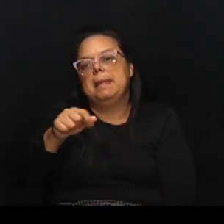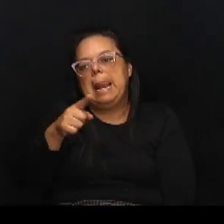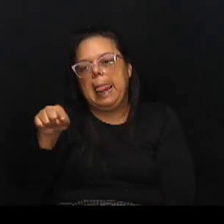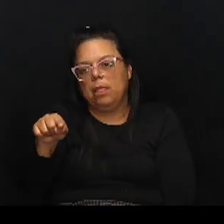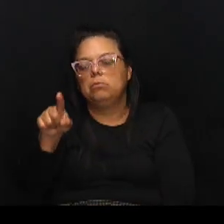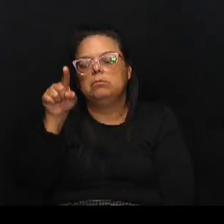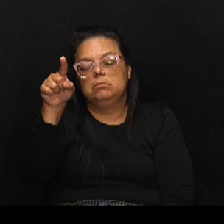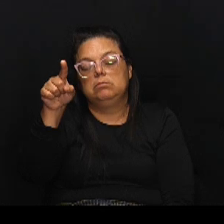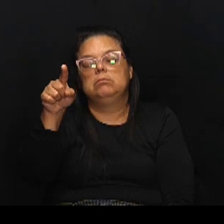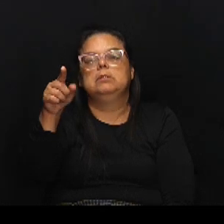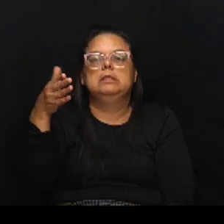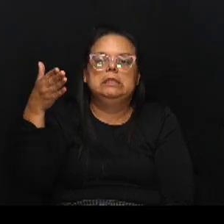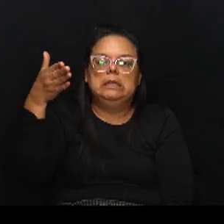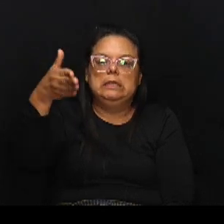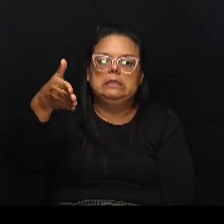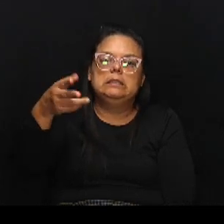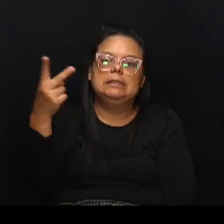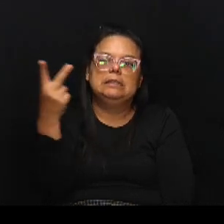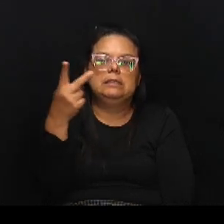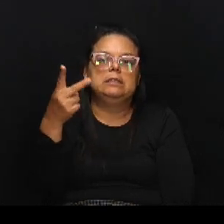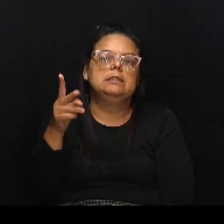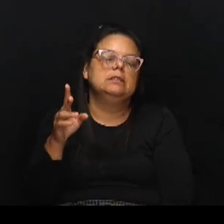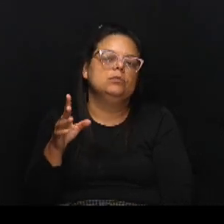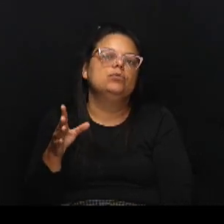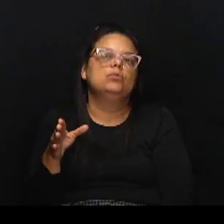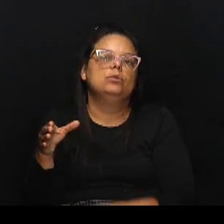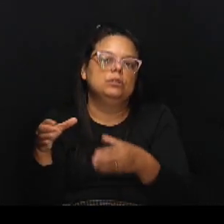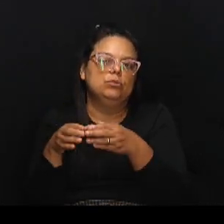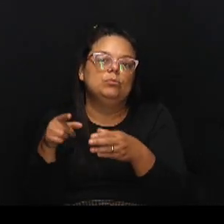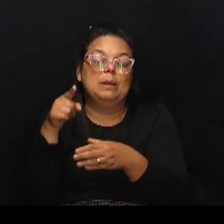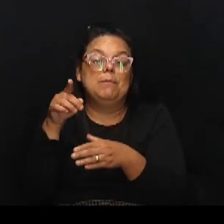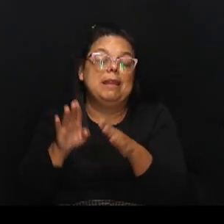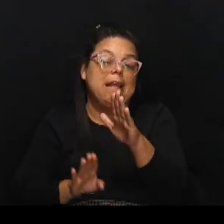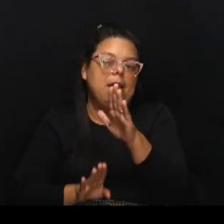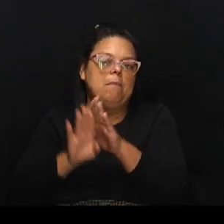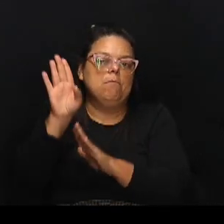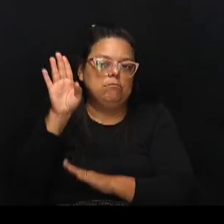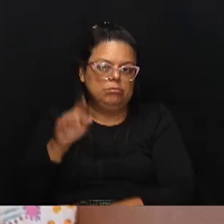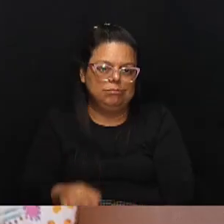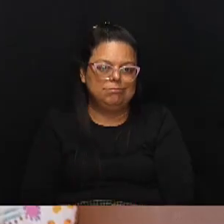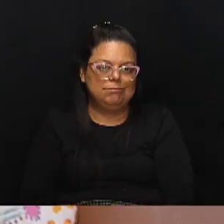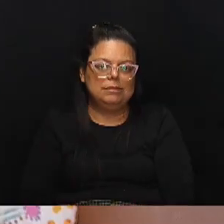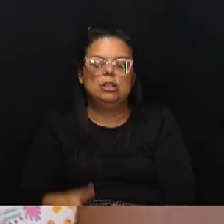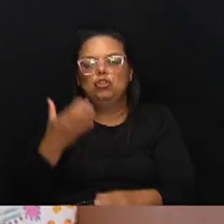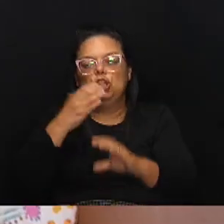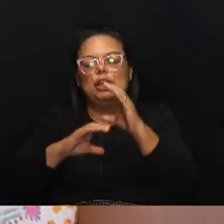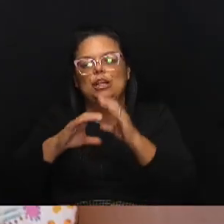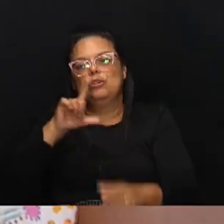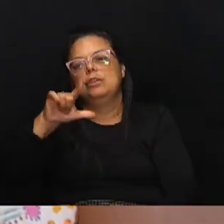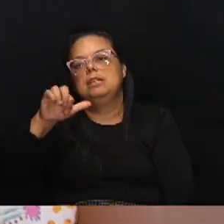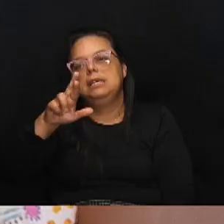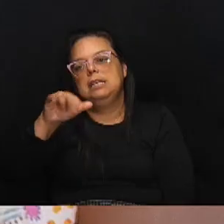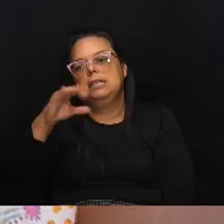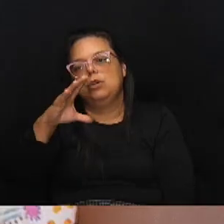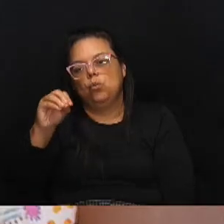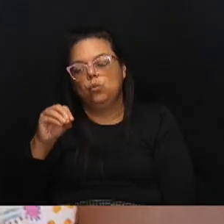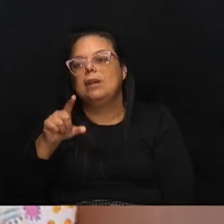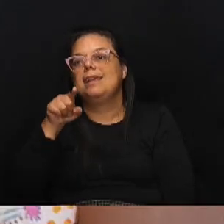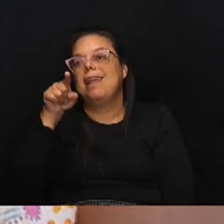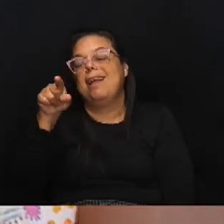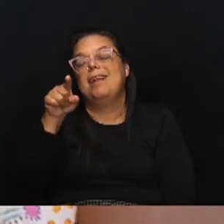ela já entra na 2ª turma, de tão avançada que era em canto lírico. A mulher era para estudar apenas